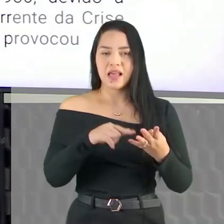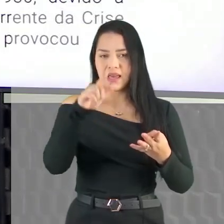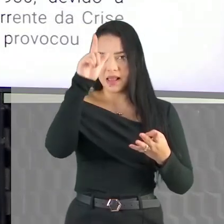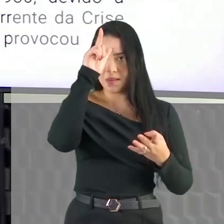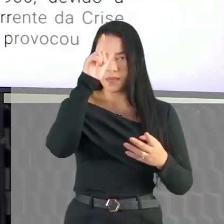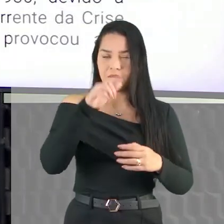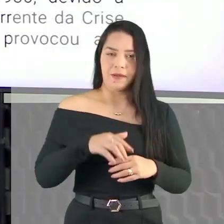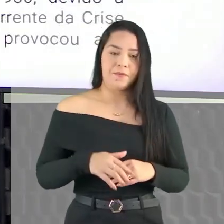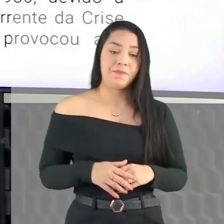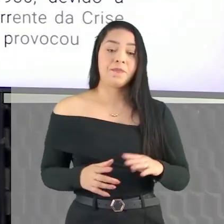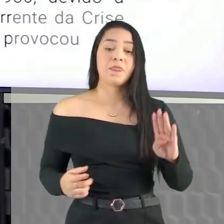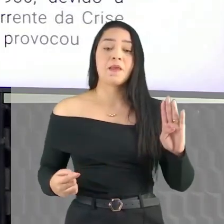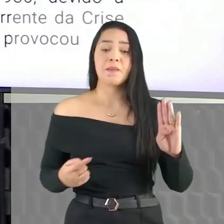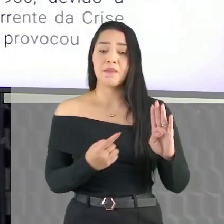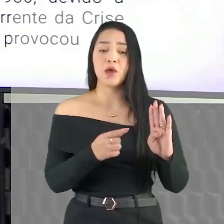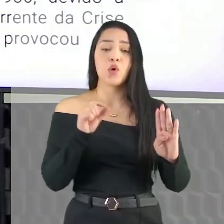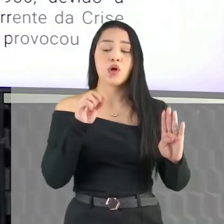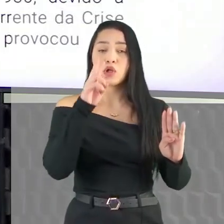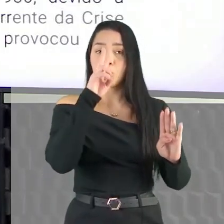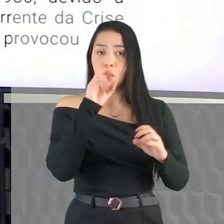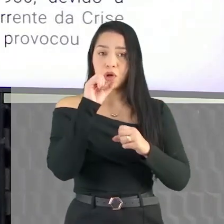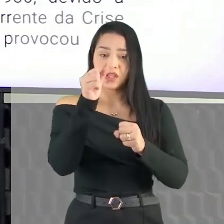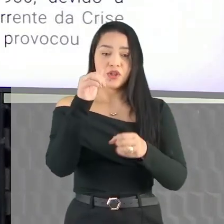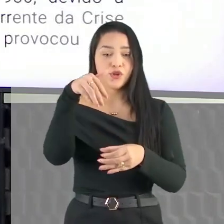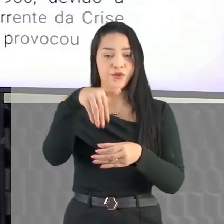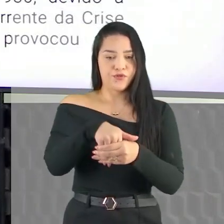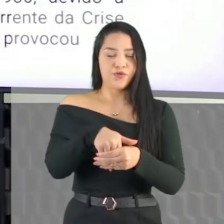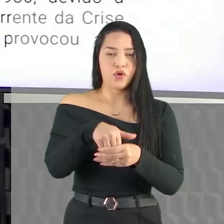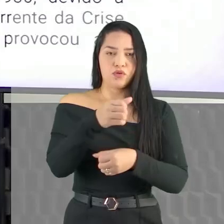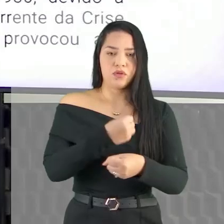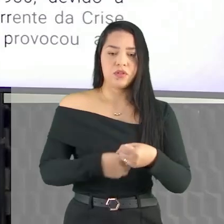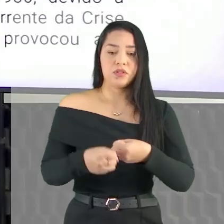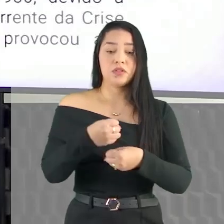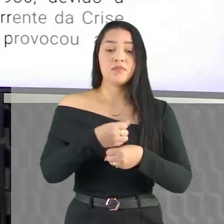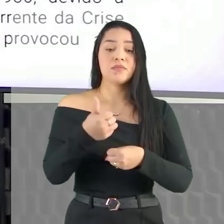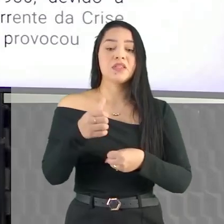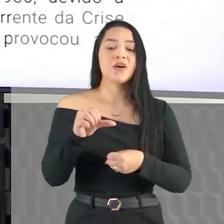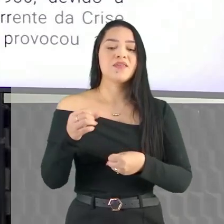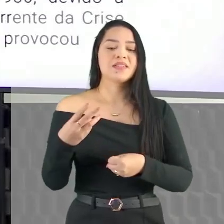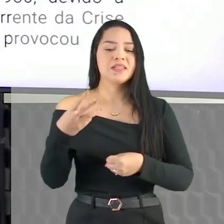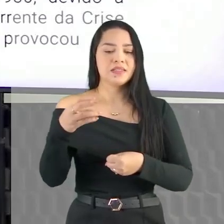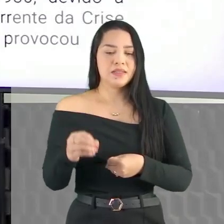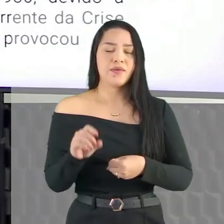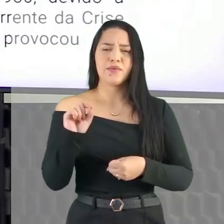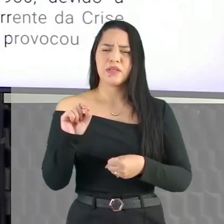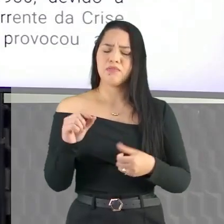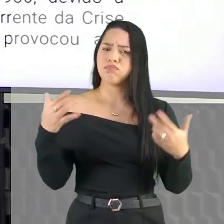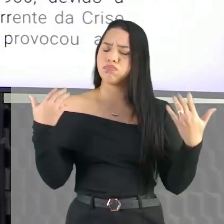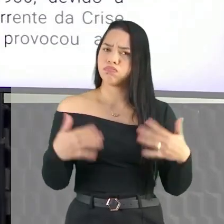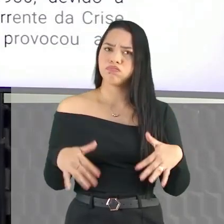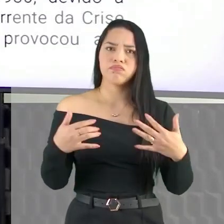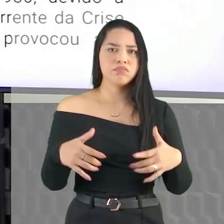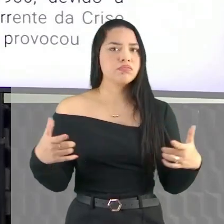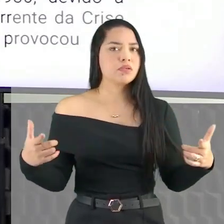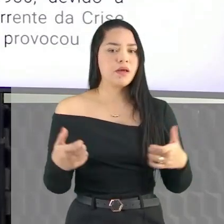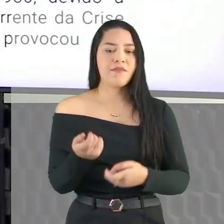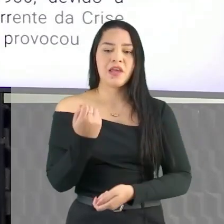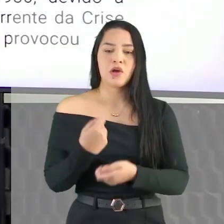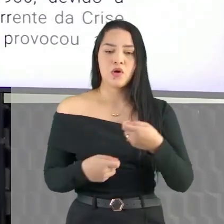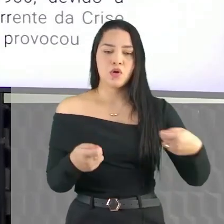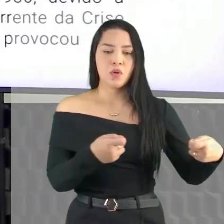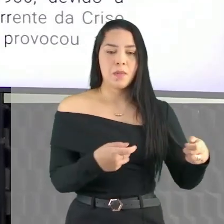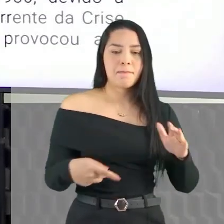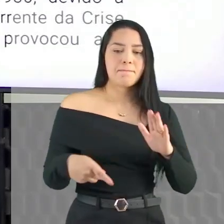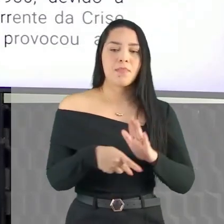Partido Nazista chegou ao poder por via eleitoral, no início de 1930, devido à grave crise econômica decorrente